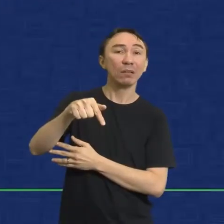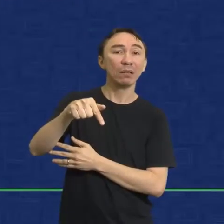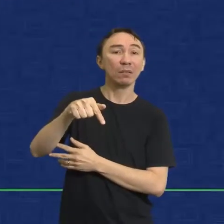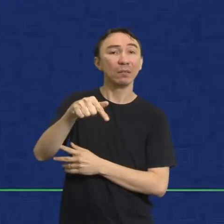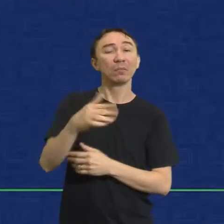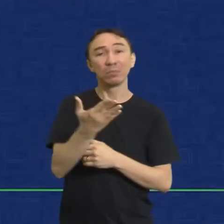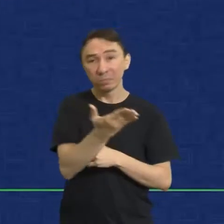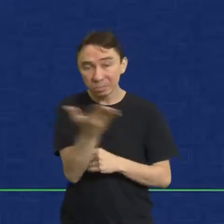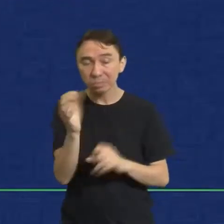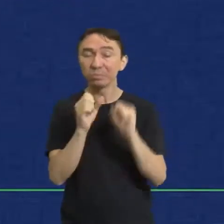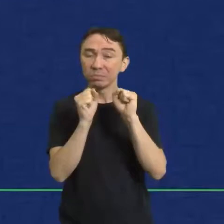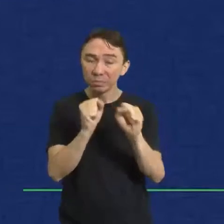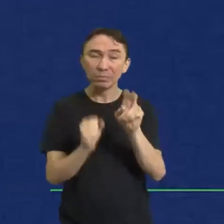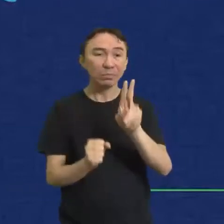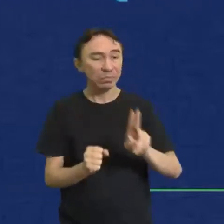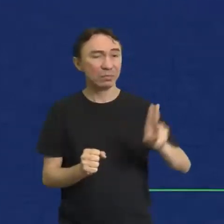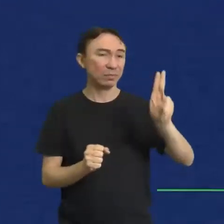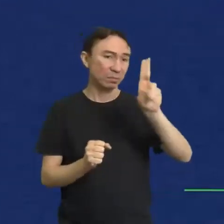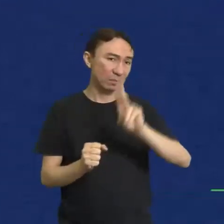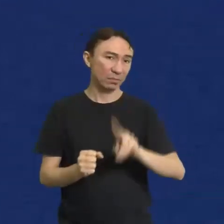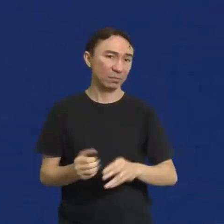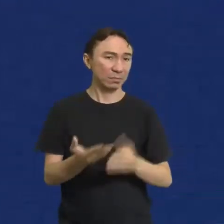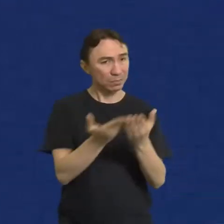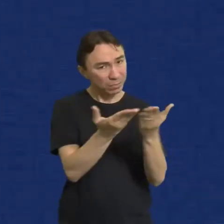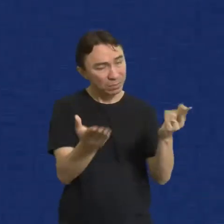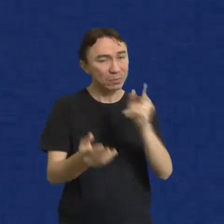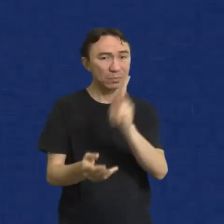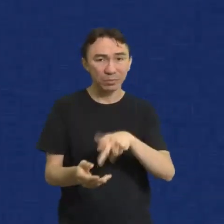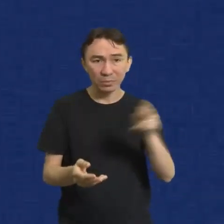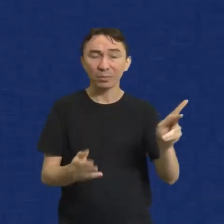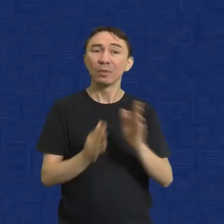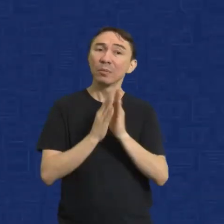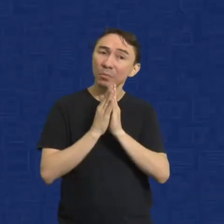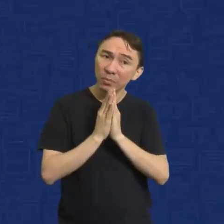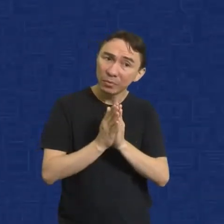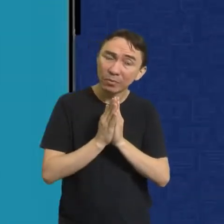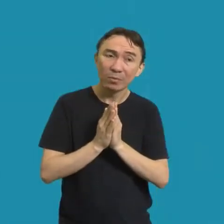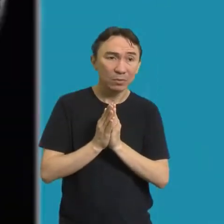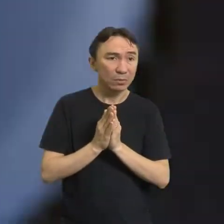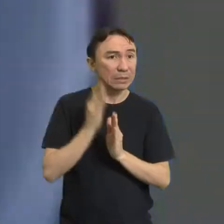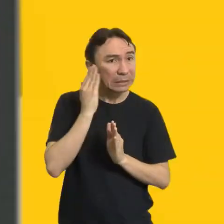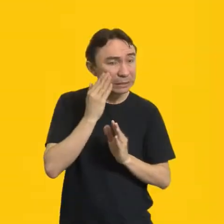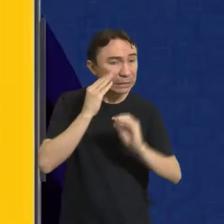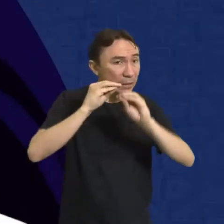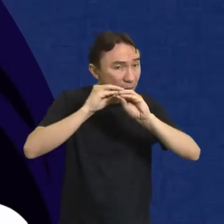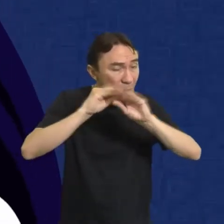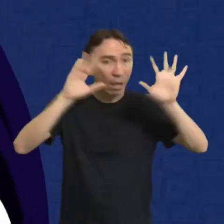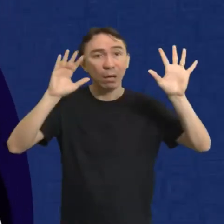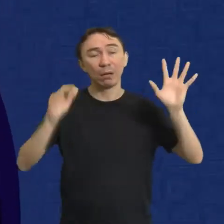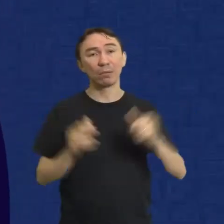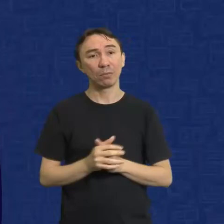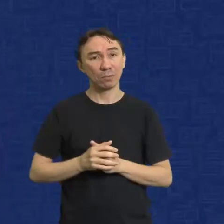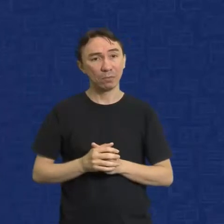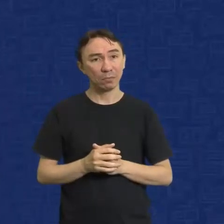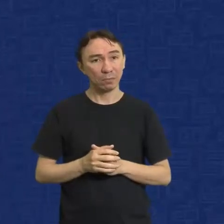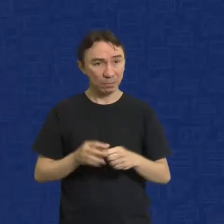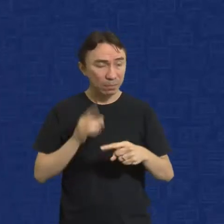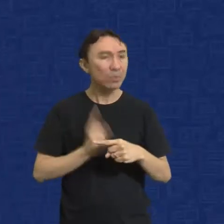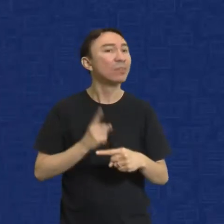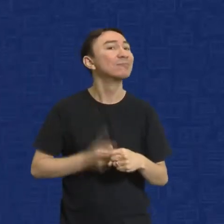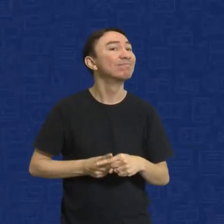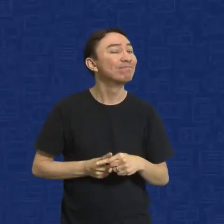de Mídias. Professor, é importante que isso fique bem claro. E sabe por quê? Porque além